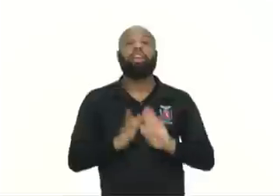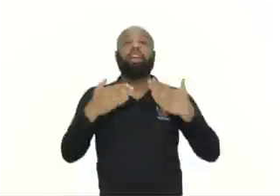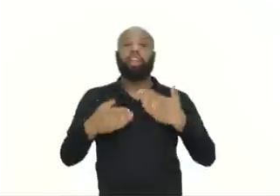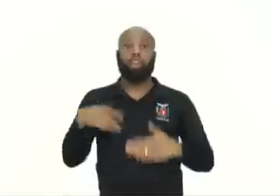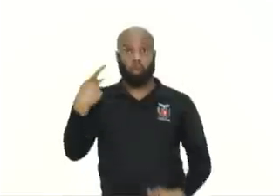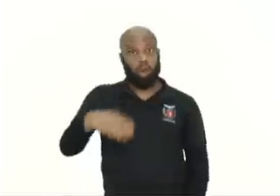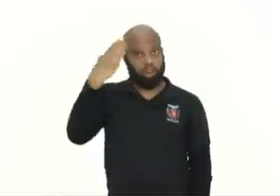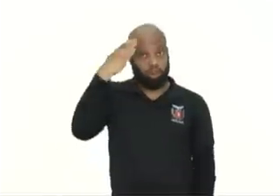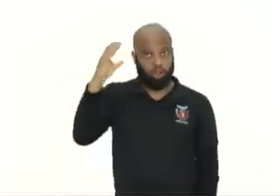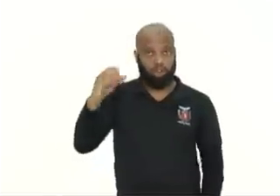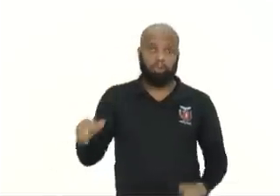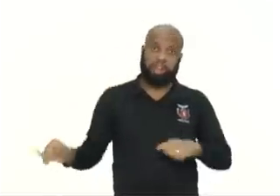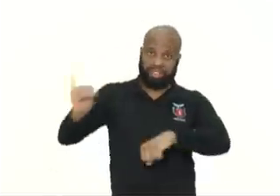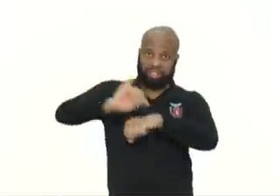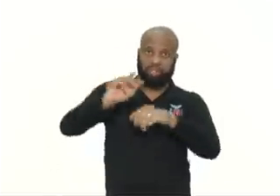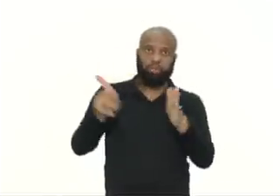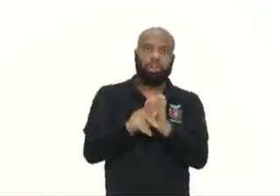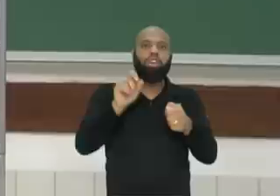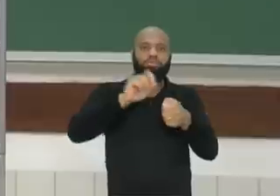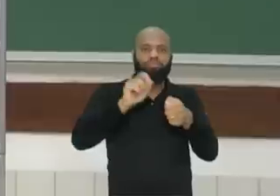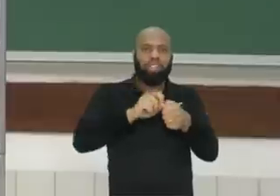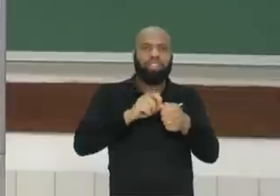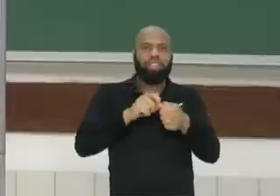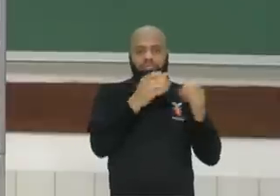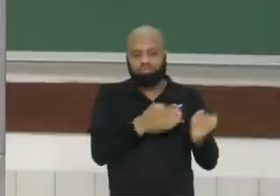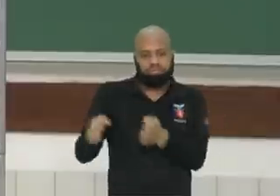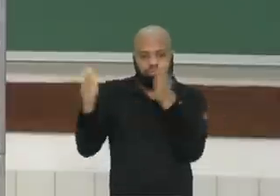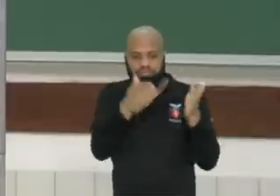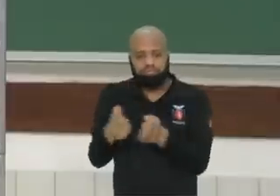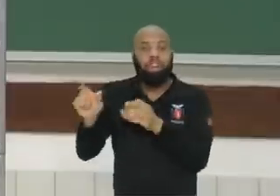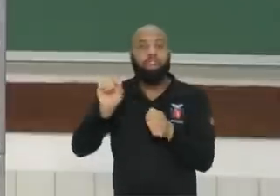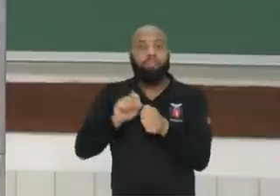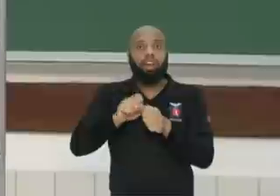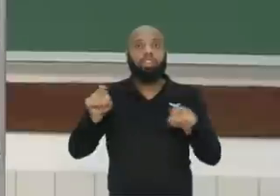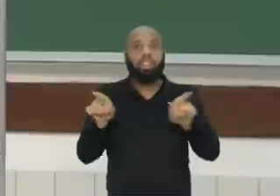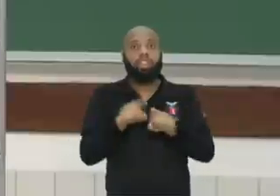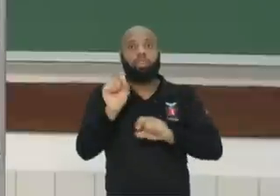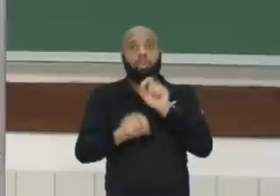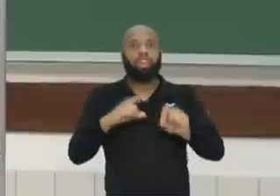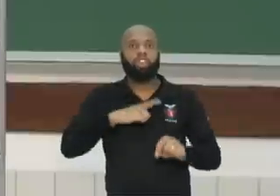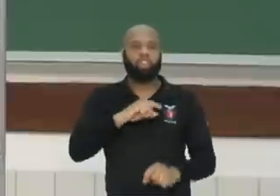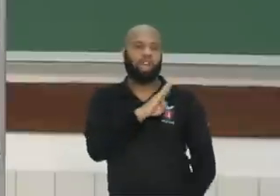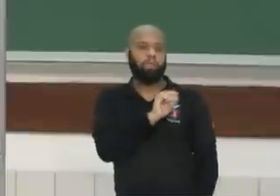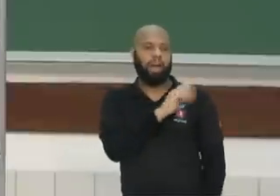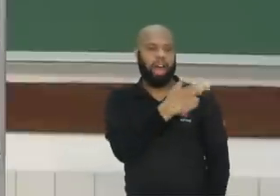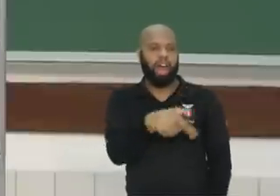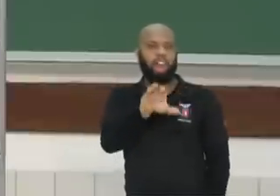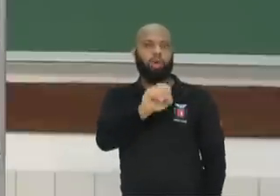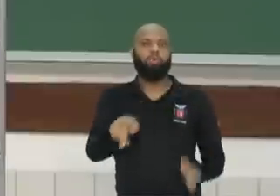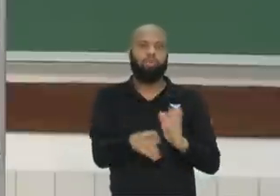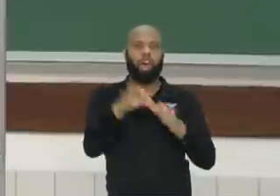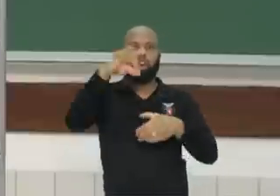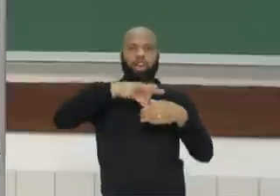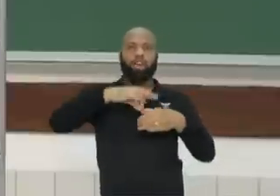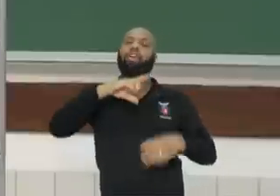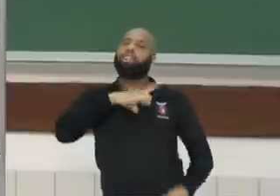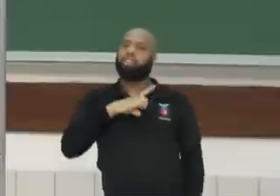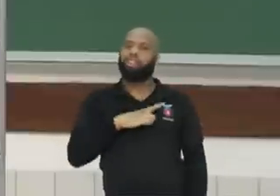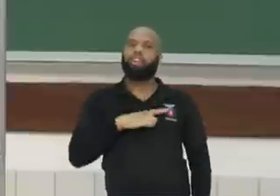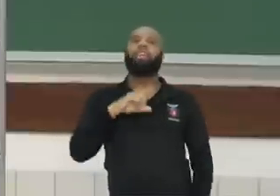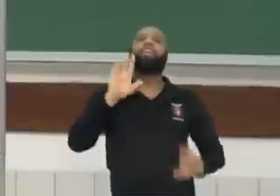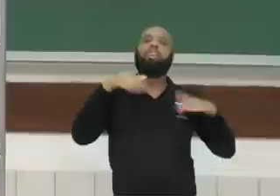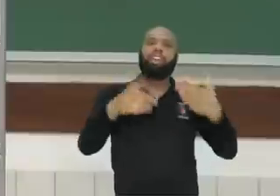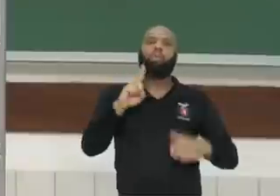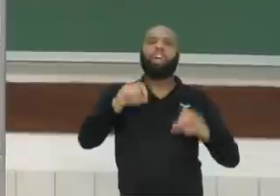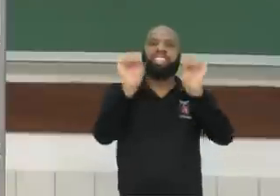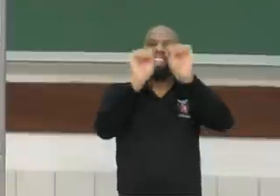né, o principal centro de produção dessa erva mate e aonde vai surgir a figura dos barões da erva mate, né? E esse ciclo a